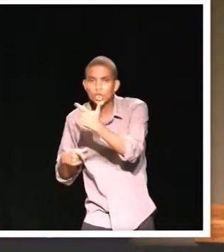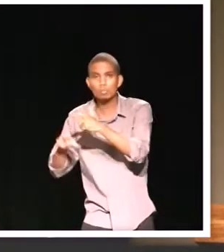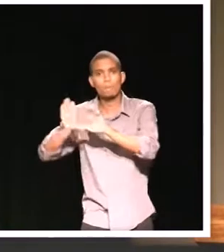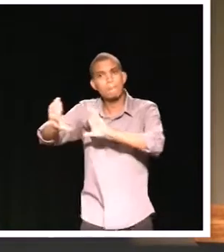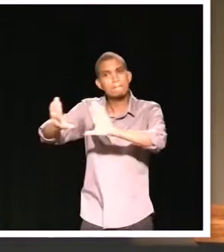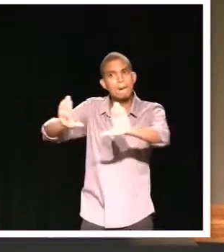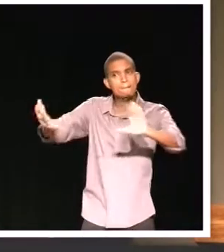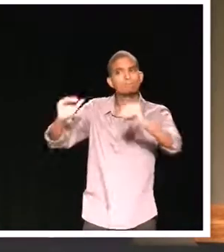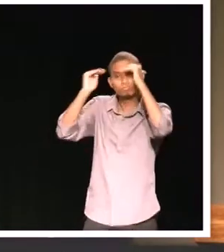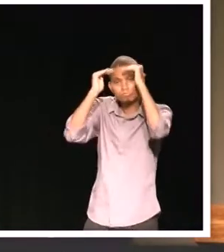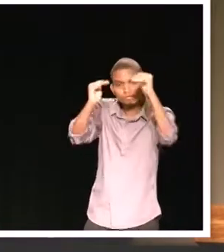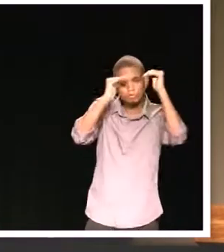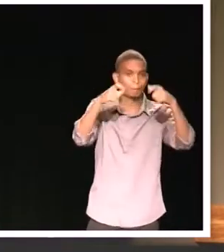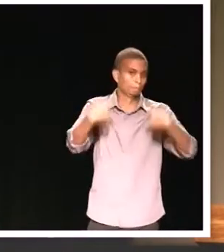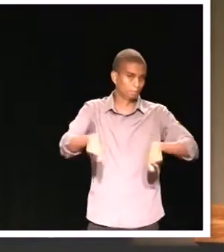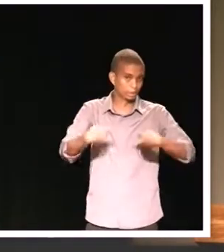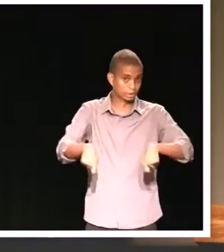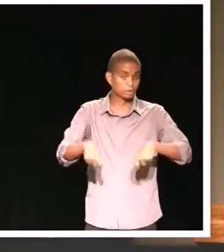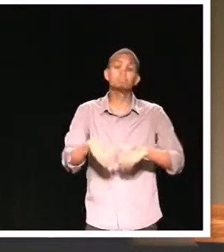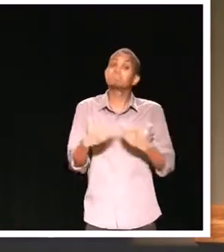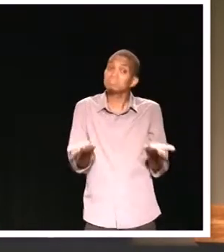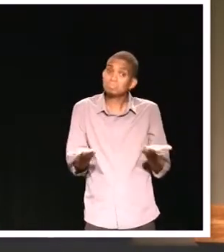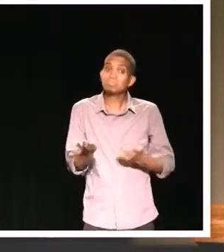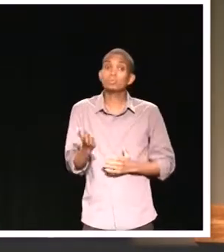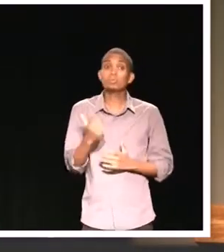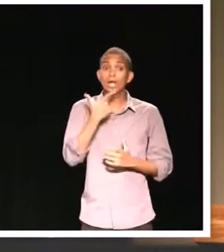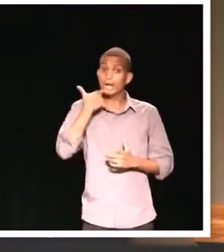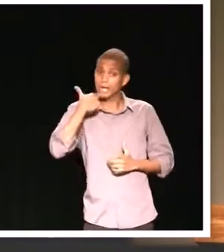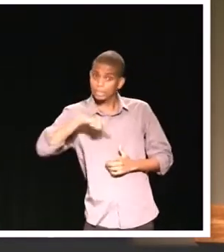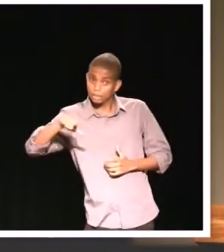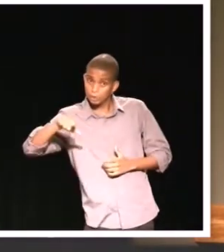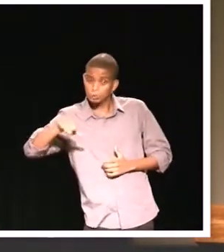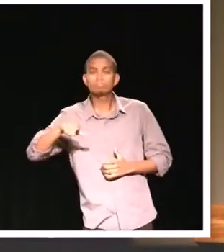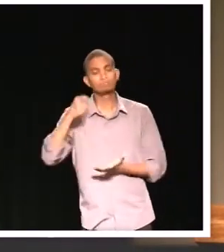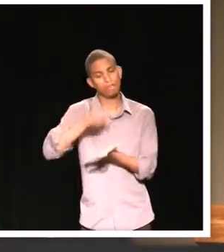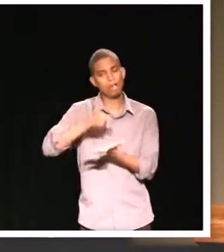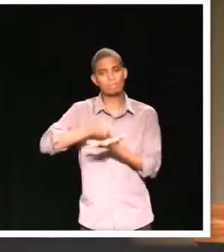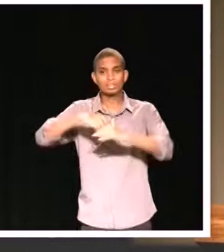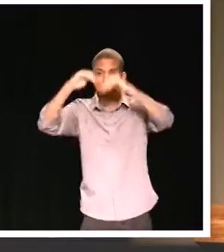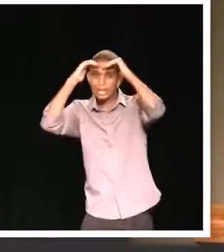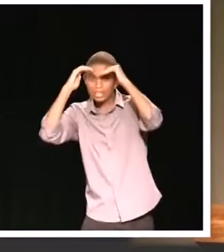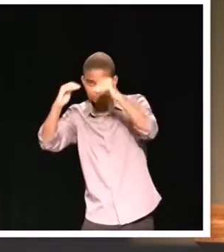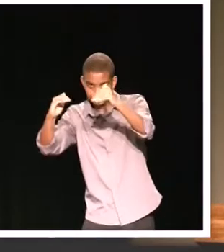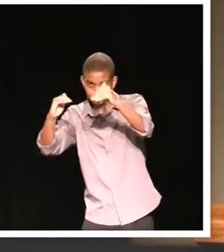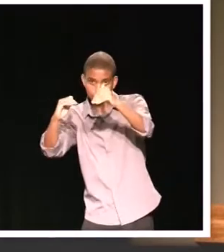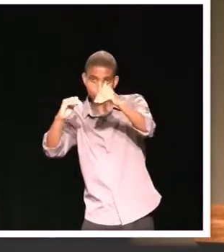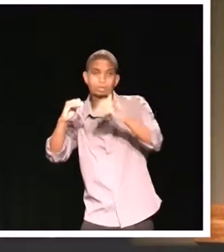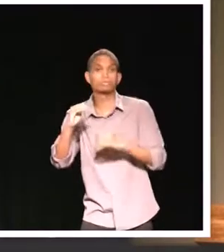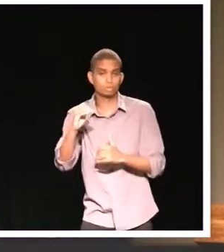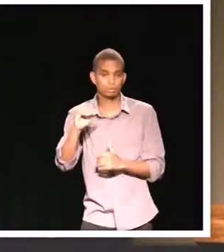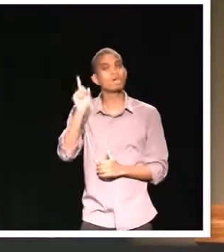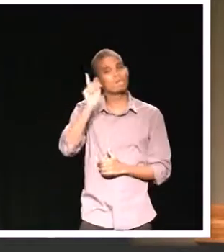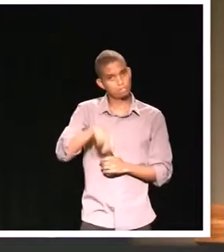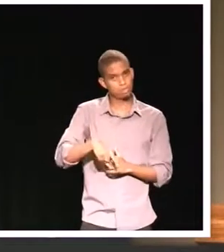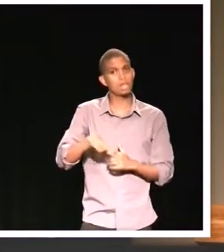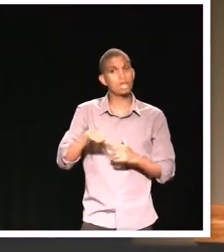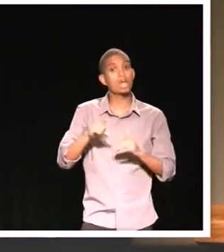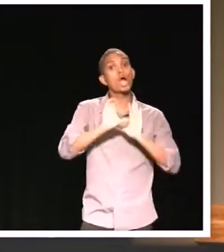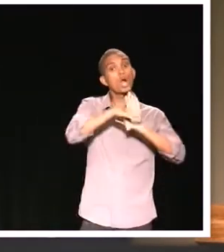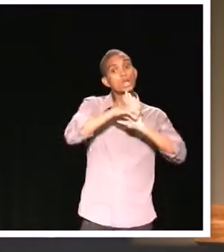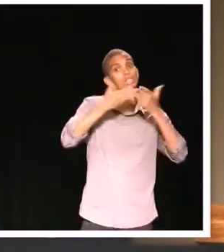sujeito histórico. E, portanto, essa língua tem que ser respeitada. É um princípio muito amplo,